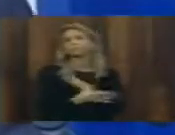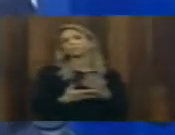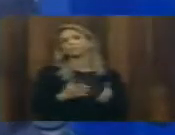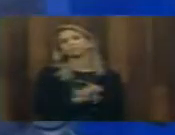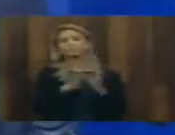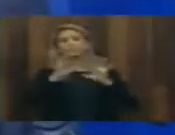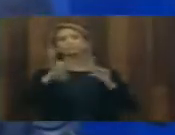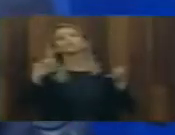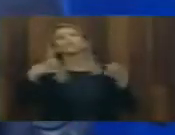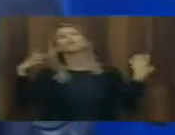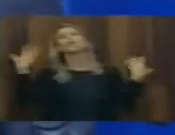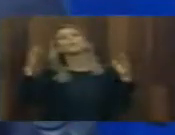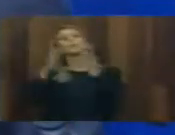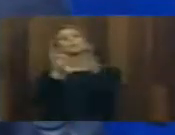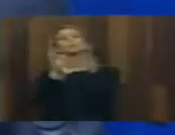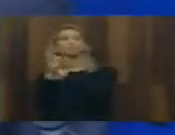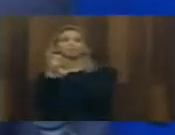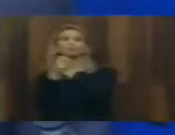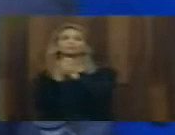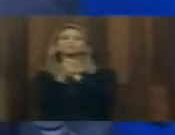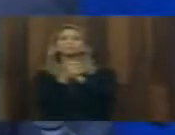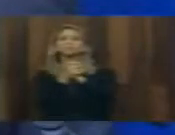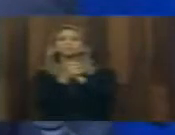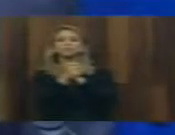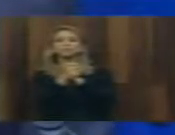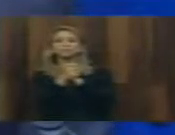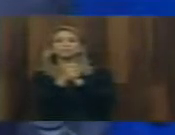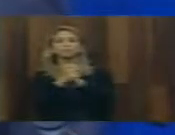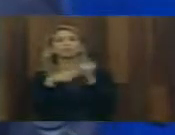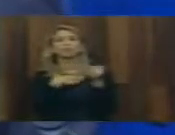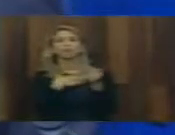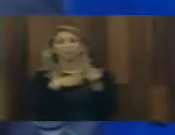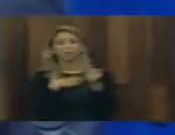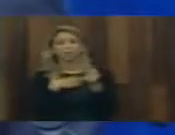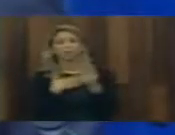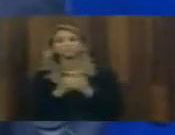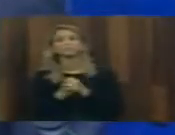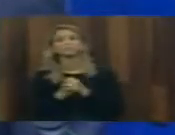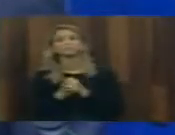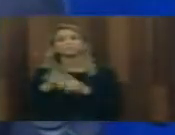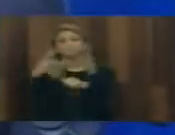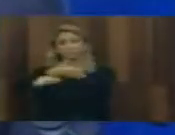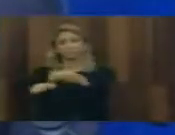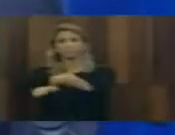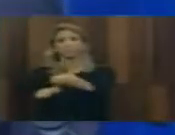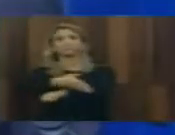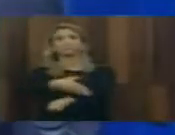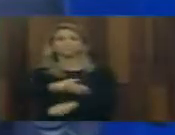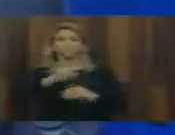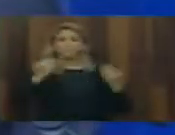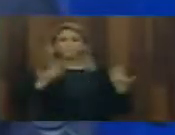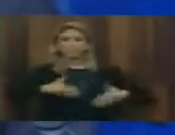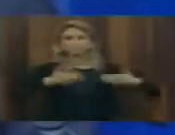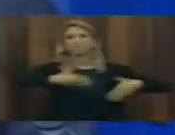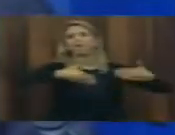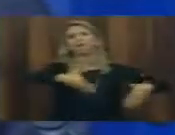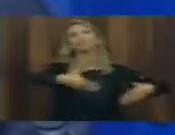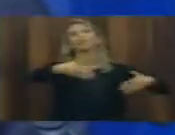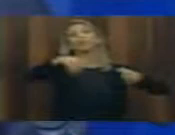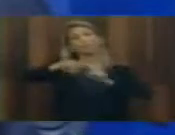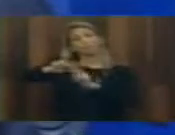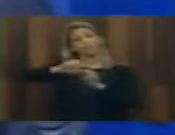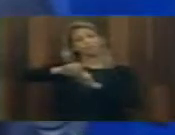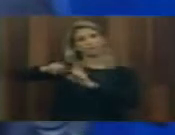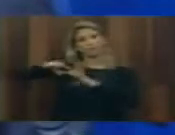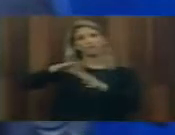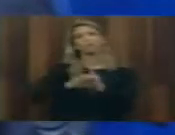parabenizar também, assim como critiquei, tenho que parabenizar. Quando fui até o Ministério da Educação, o prefeito estava lá tentando negociar a